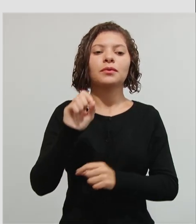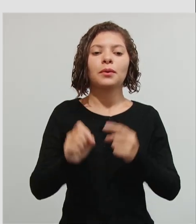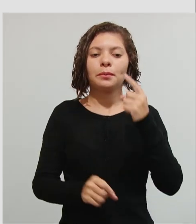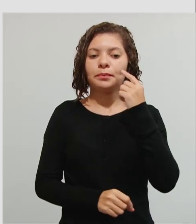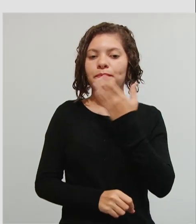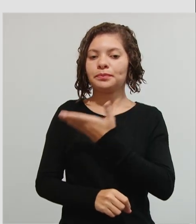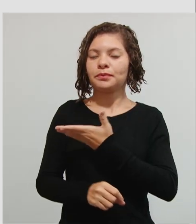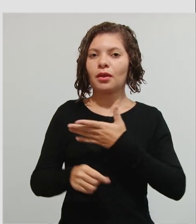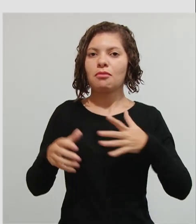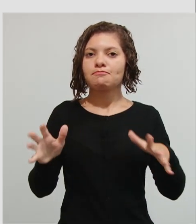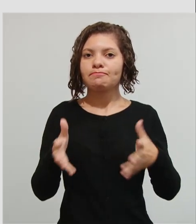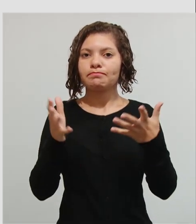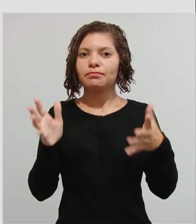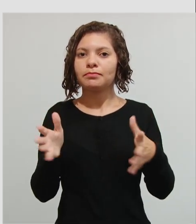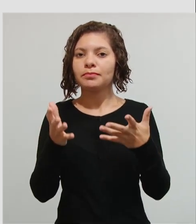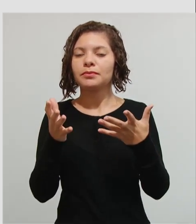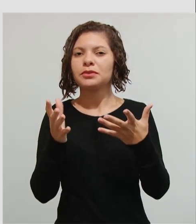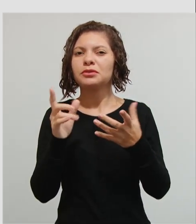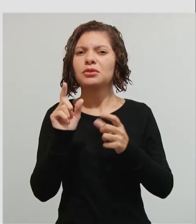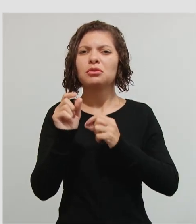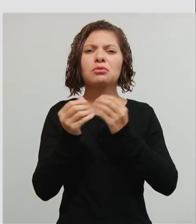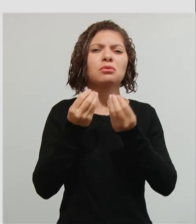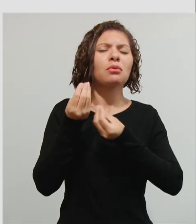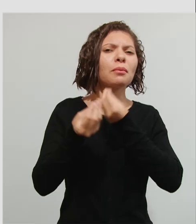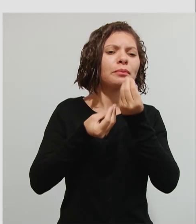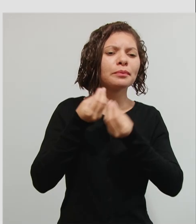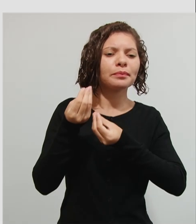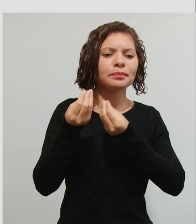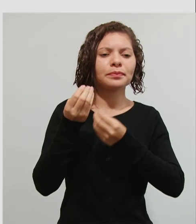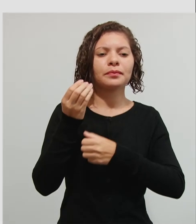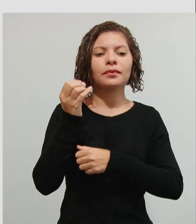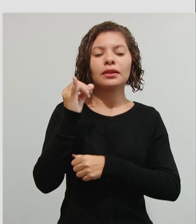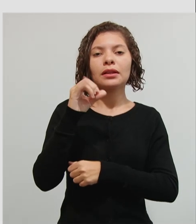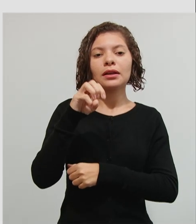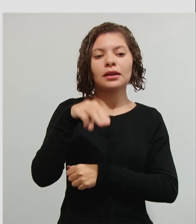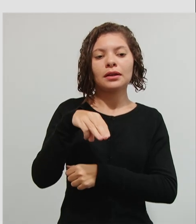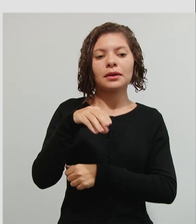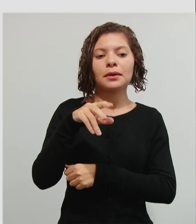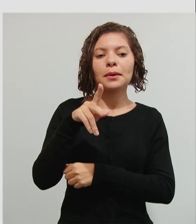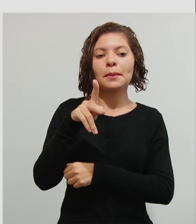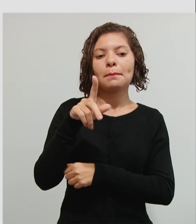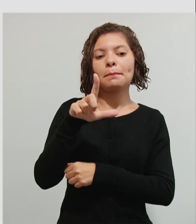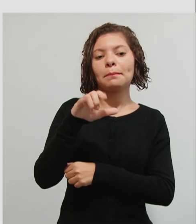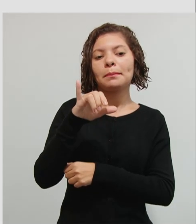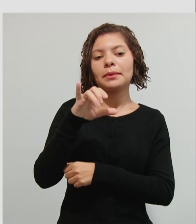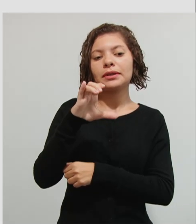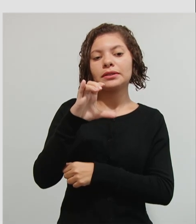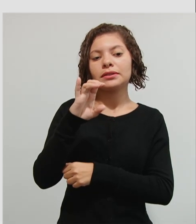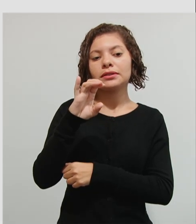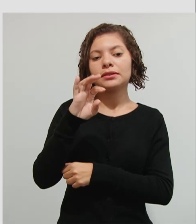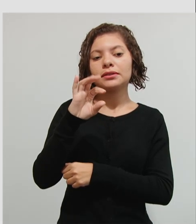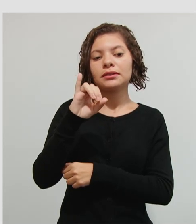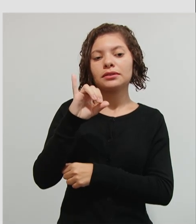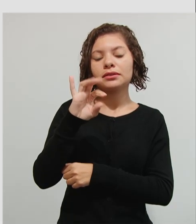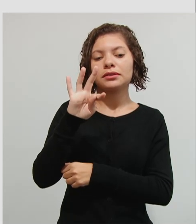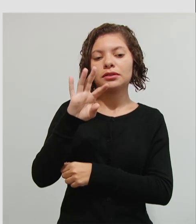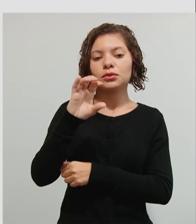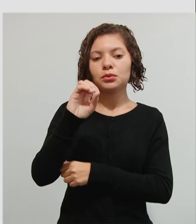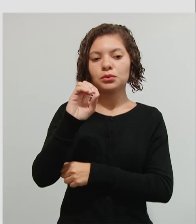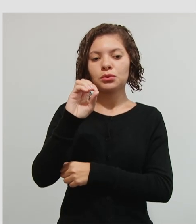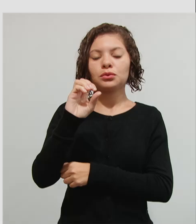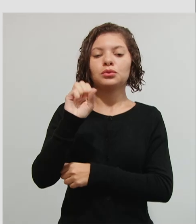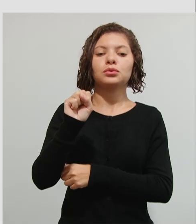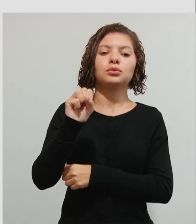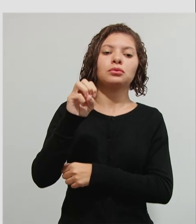suas escolhas. Esses incentivos podem ser implícitos, por exemplo, a moral, os costumes, os status, as